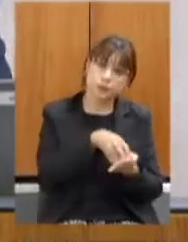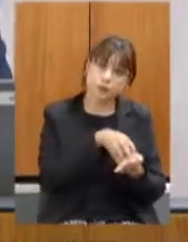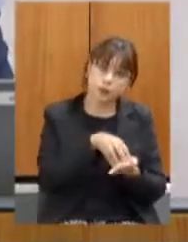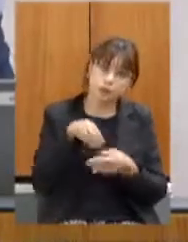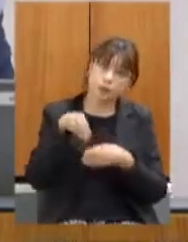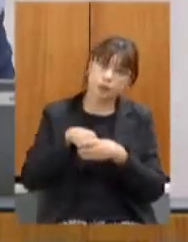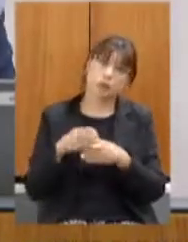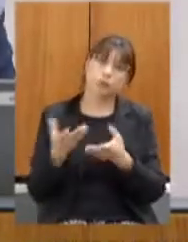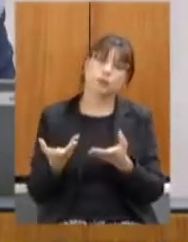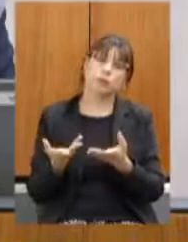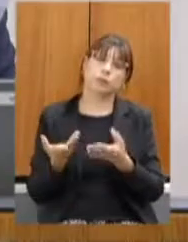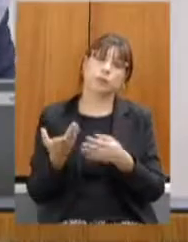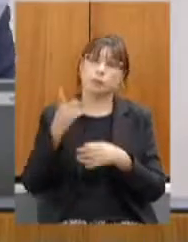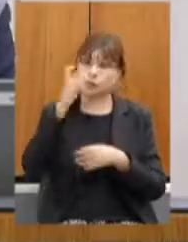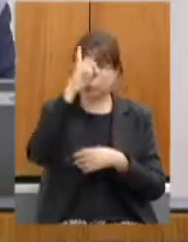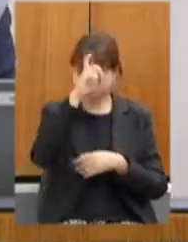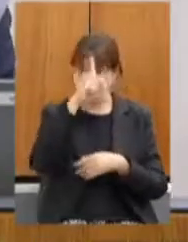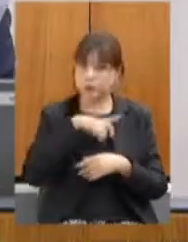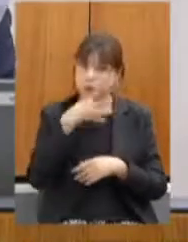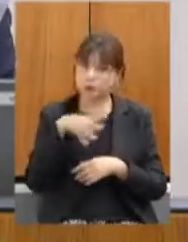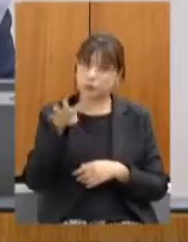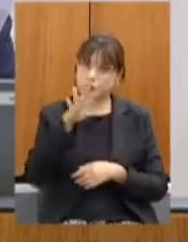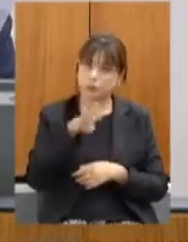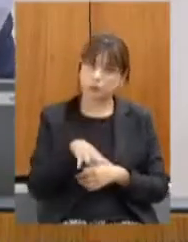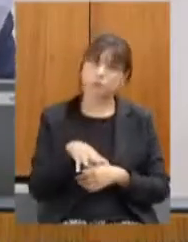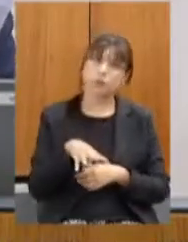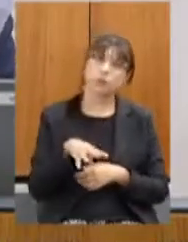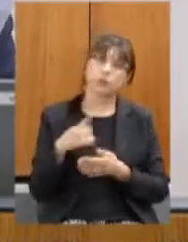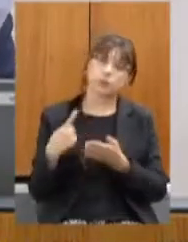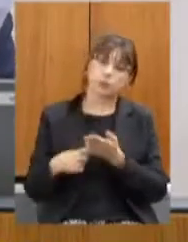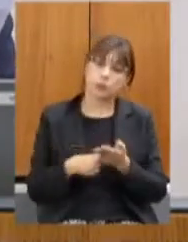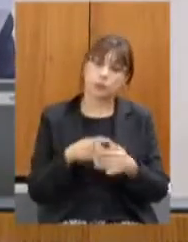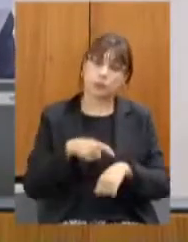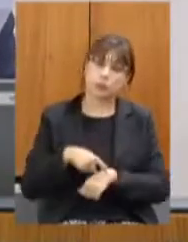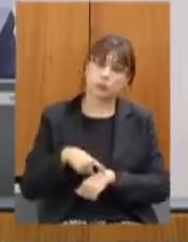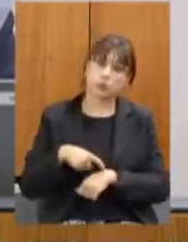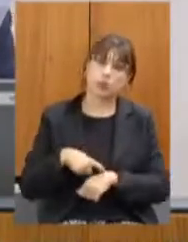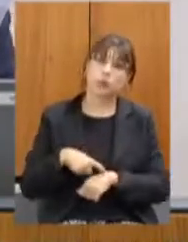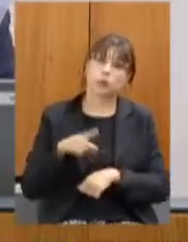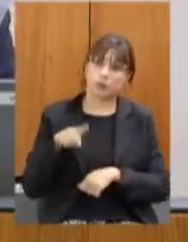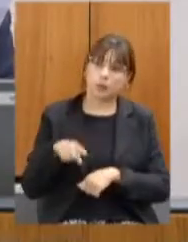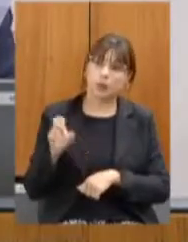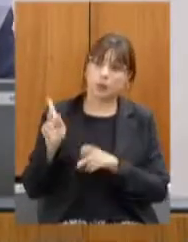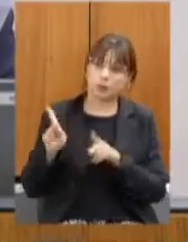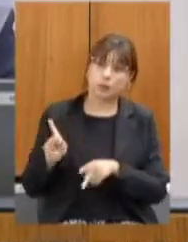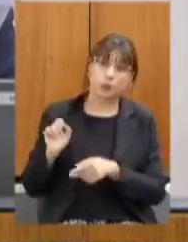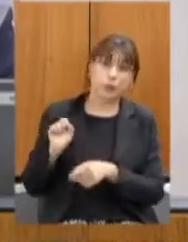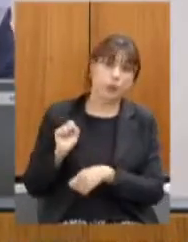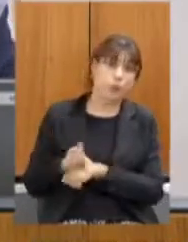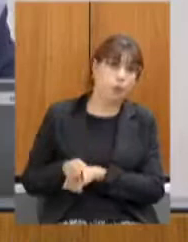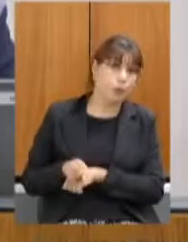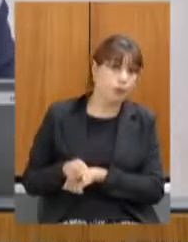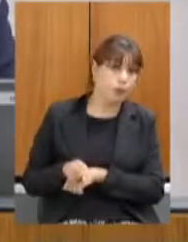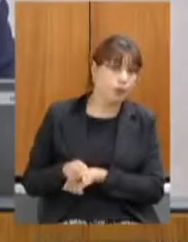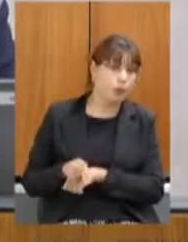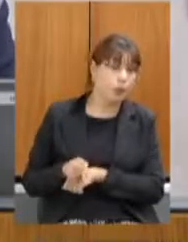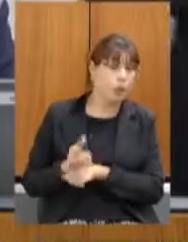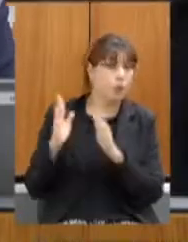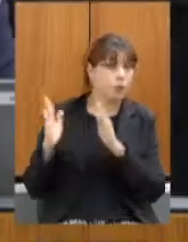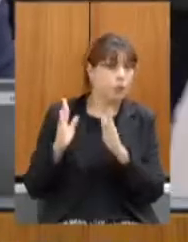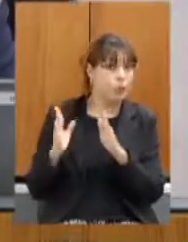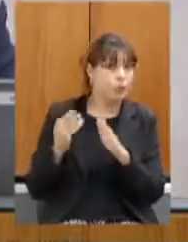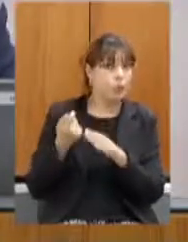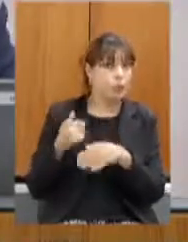a maior parte de sua escala compostas por esses contratados o que a não prorrogação